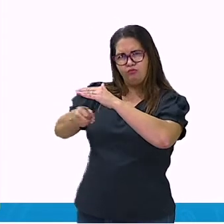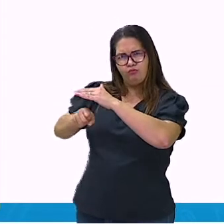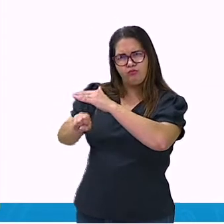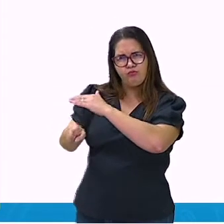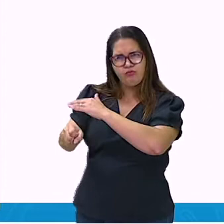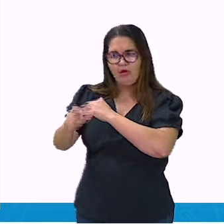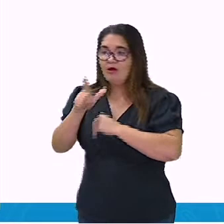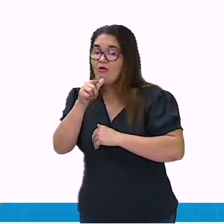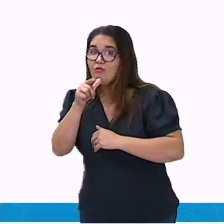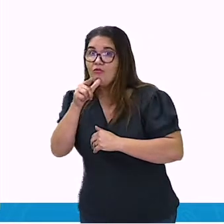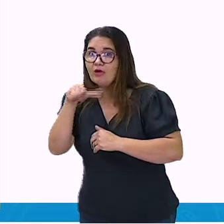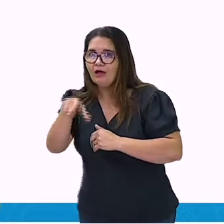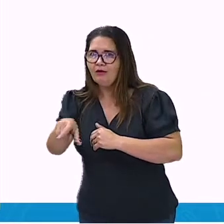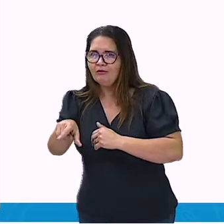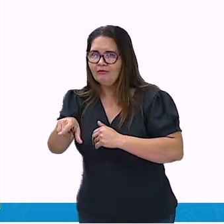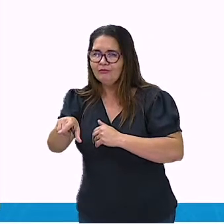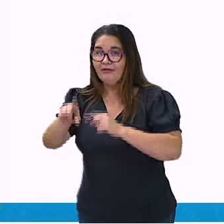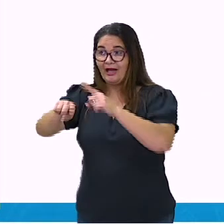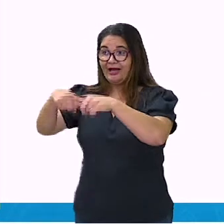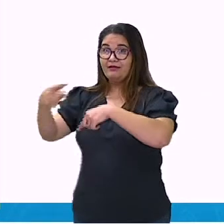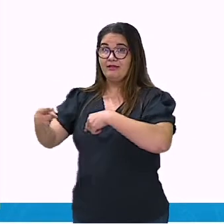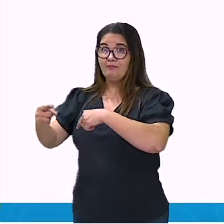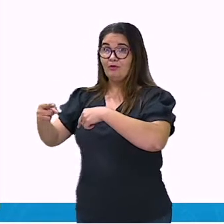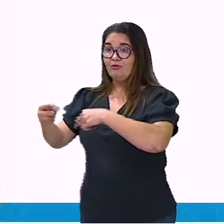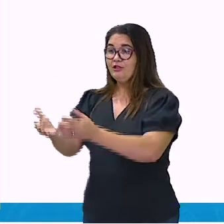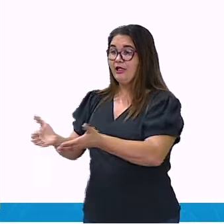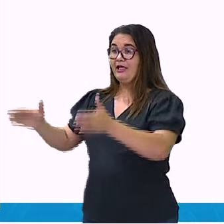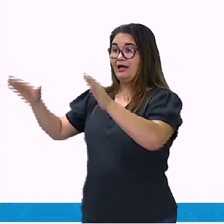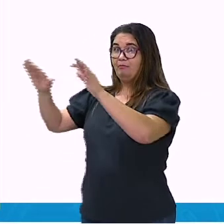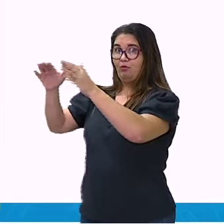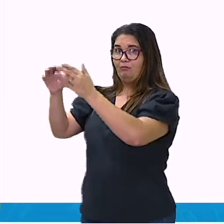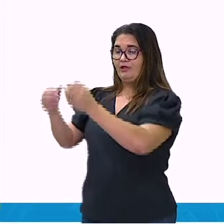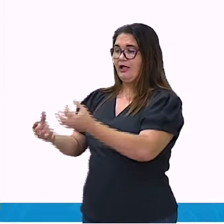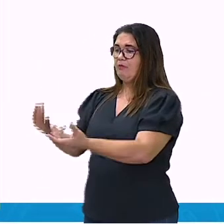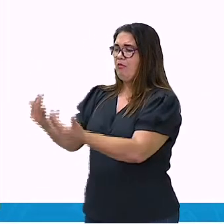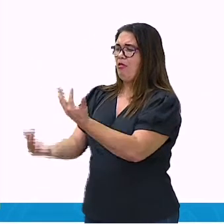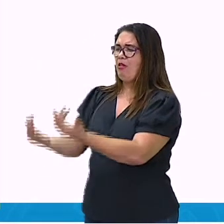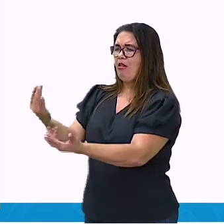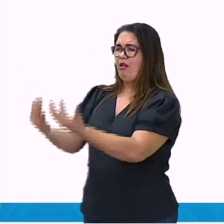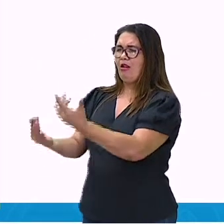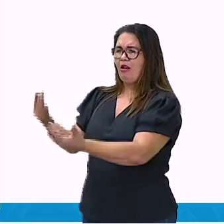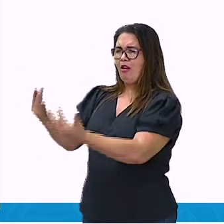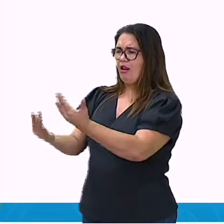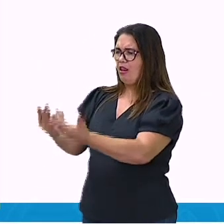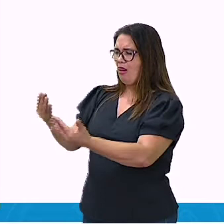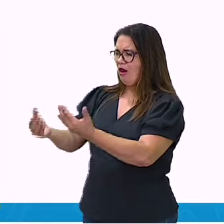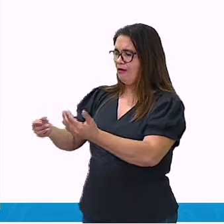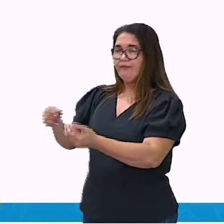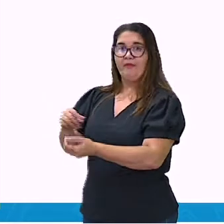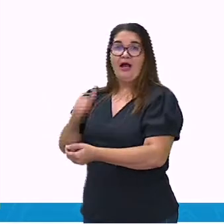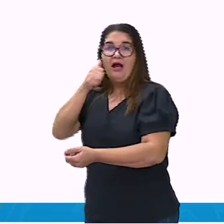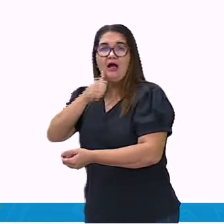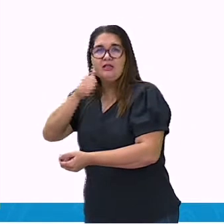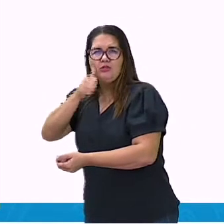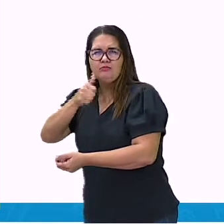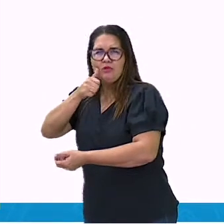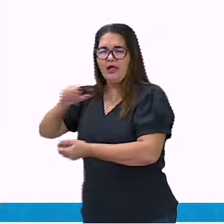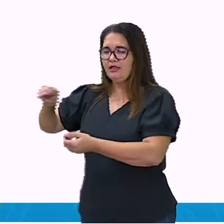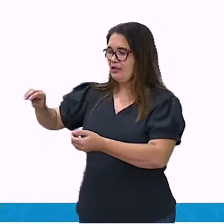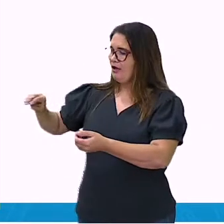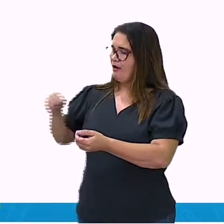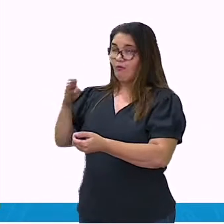O caldo era cozido até virar o melaço, o qual era depositado em formas